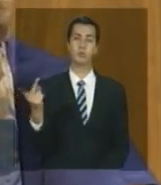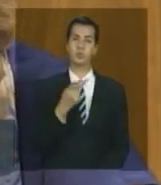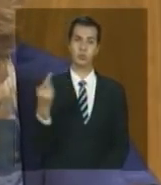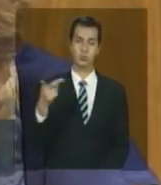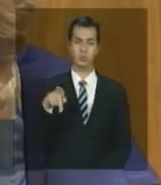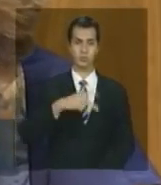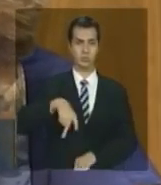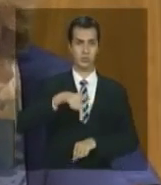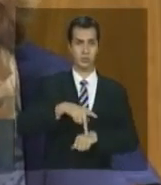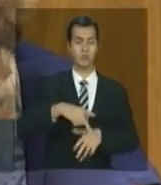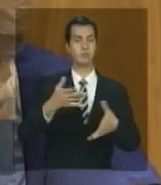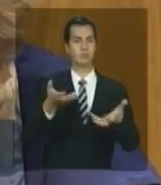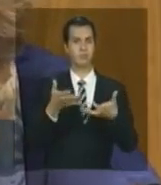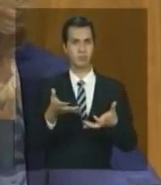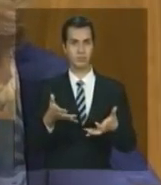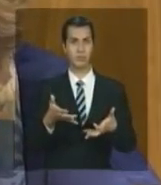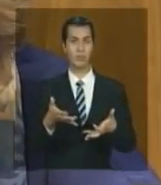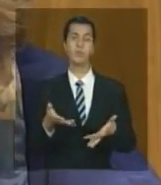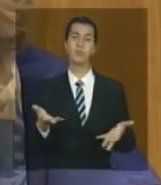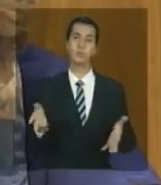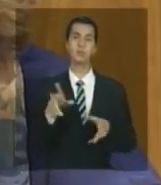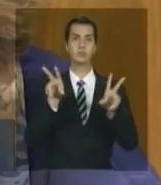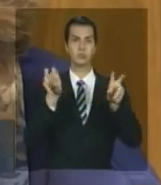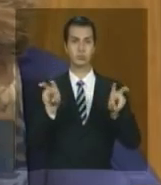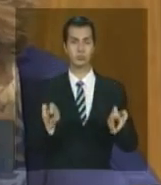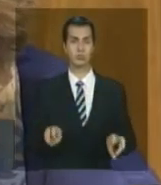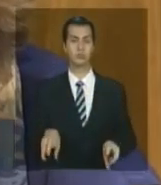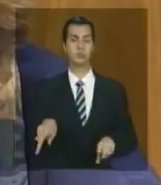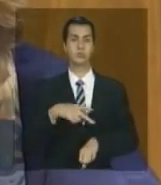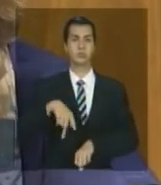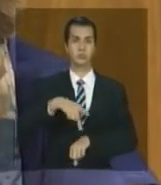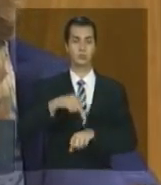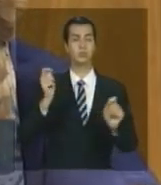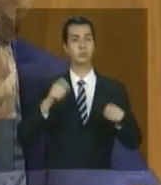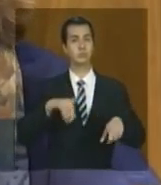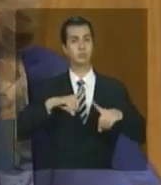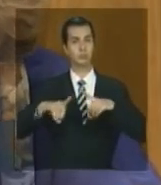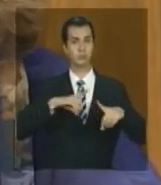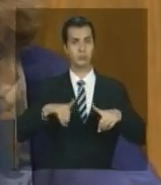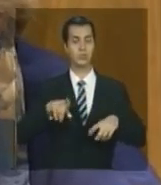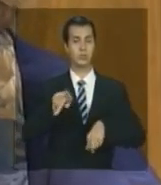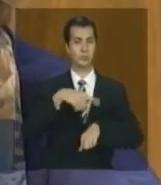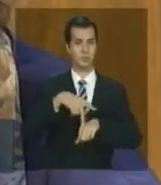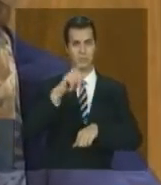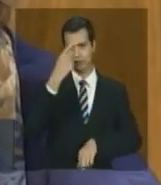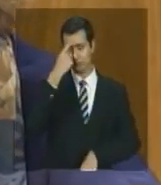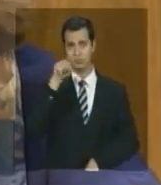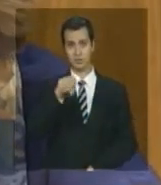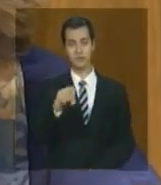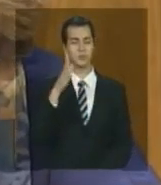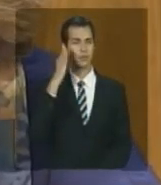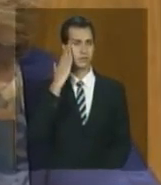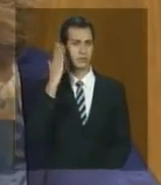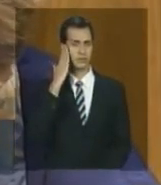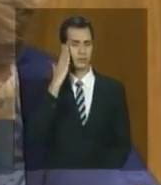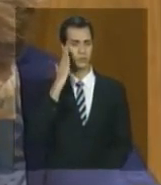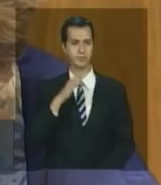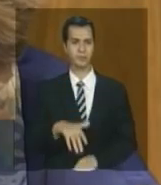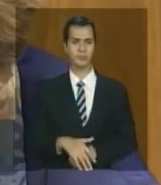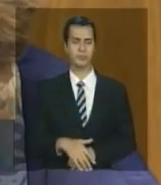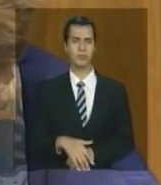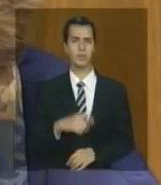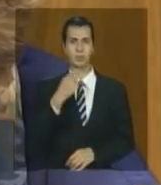e, ao amparo desse acordo, esses temas poderão ser discutidos. Claro, a Índia, como você sabe muito bem,